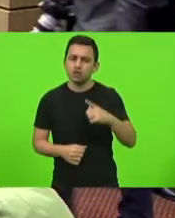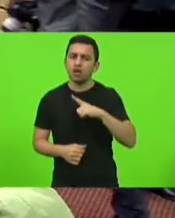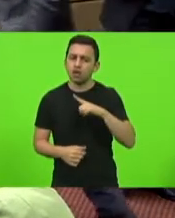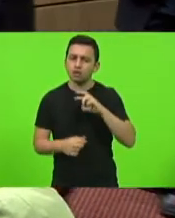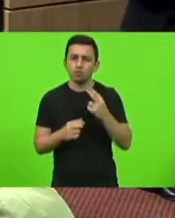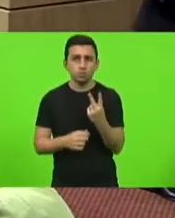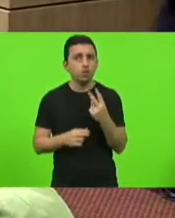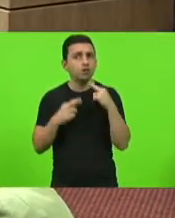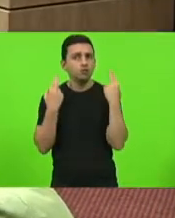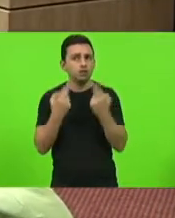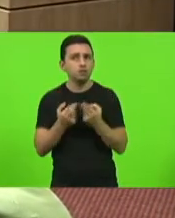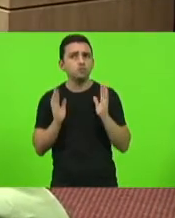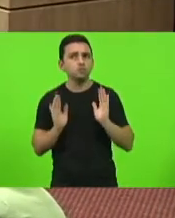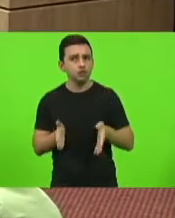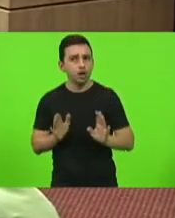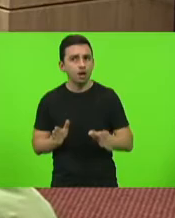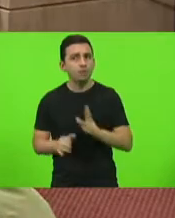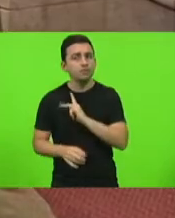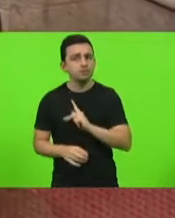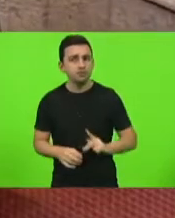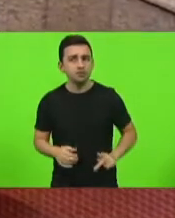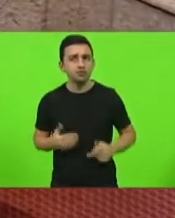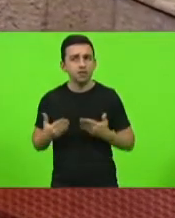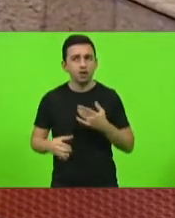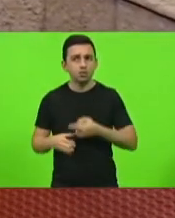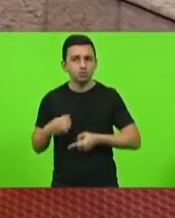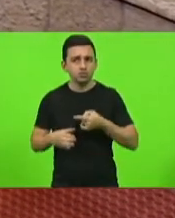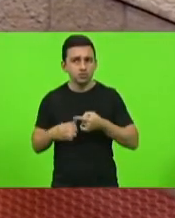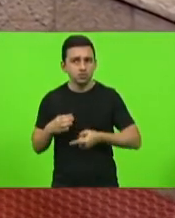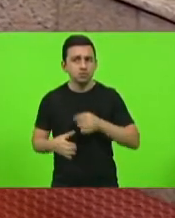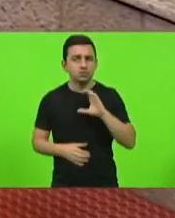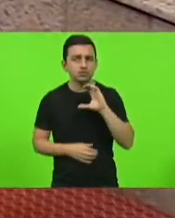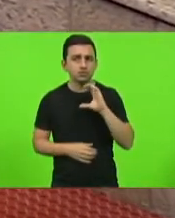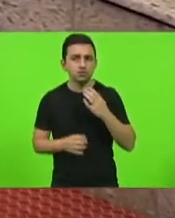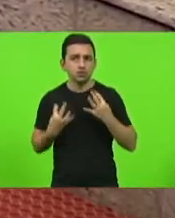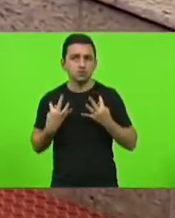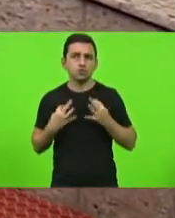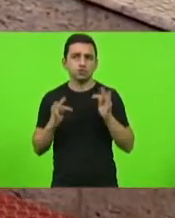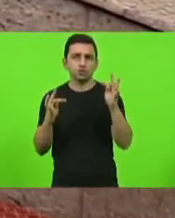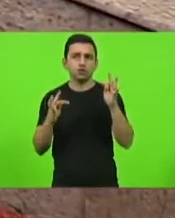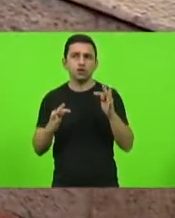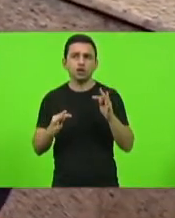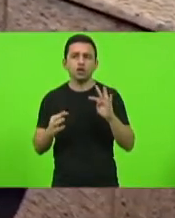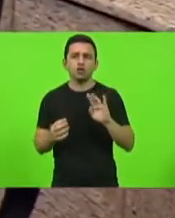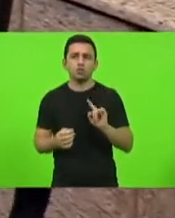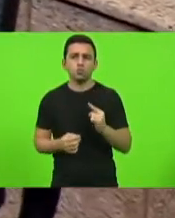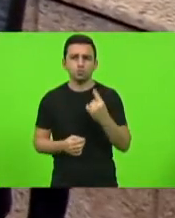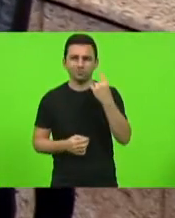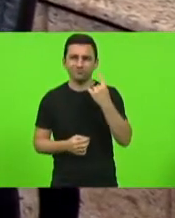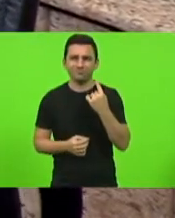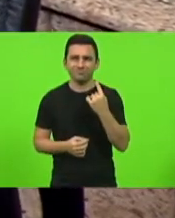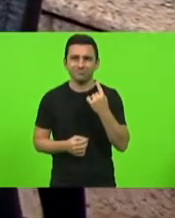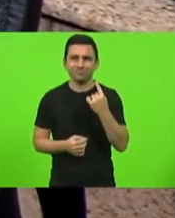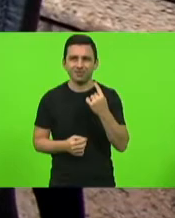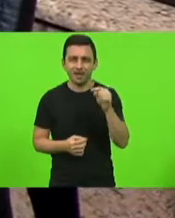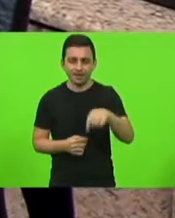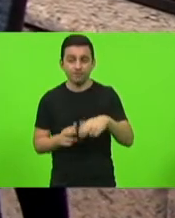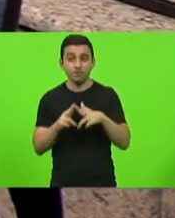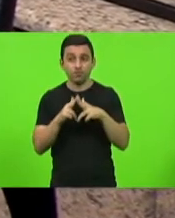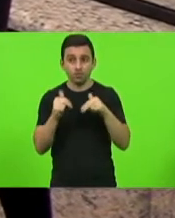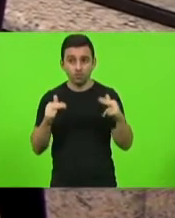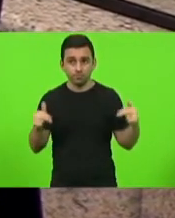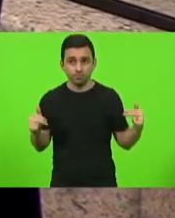reuniões com o presidente da Comissão de Ciência e Tecnologia, uma delas aqui em Florianópolis,